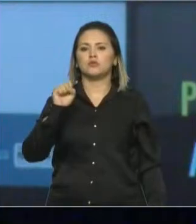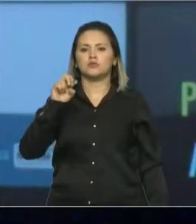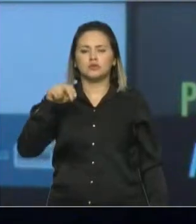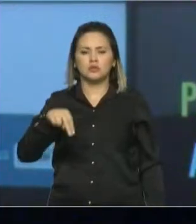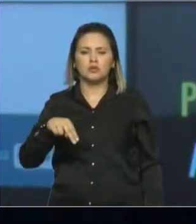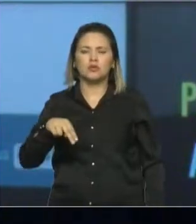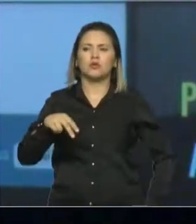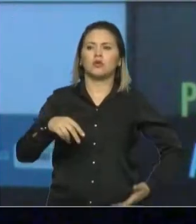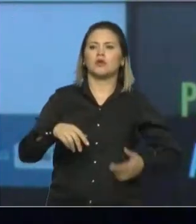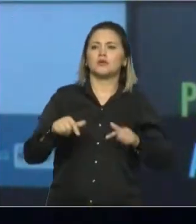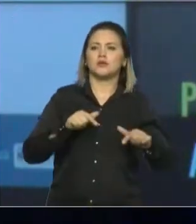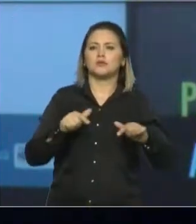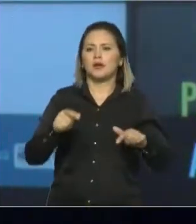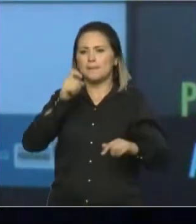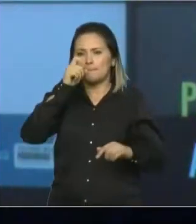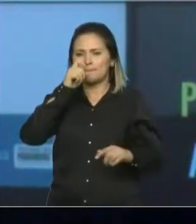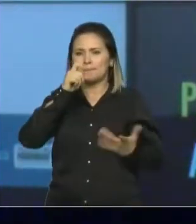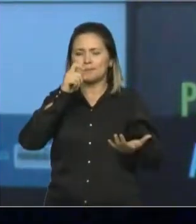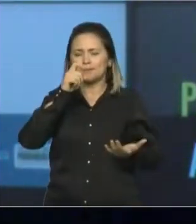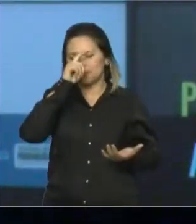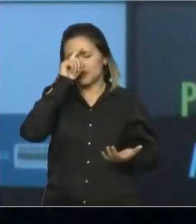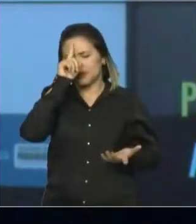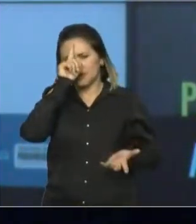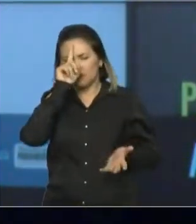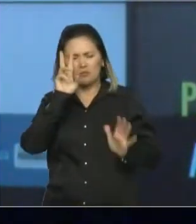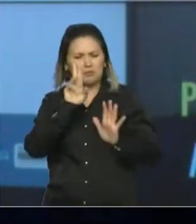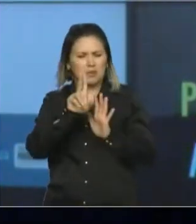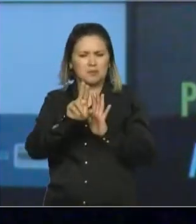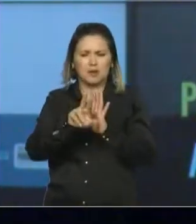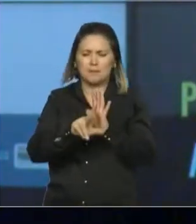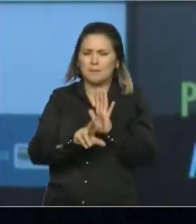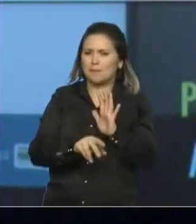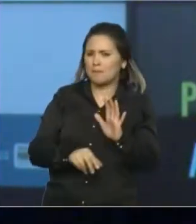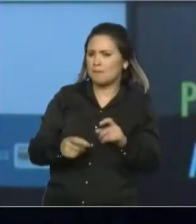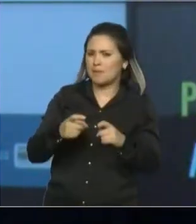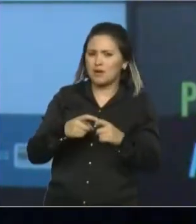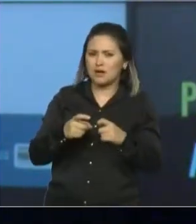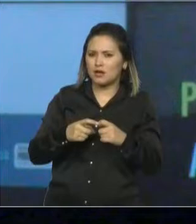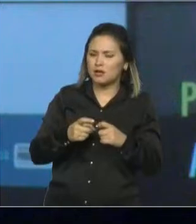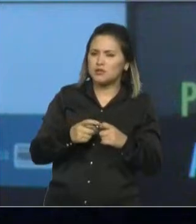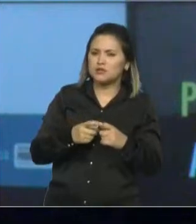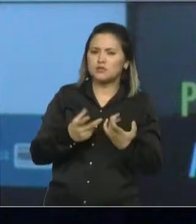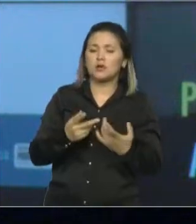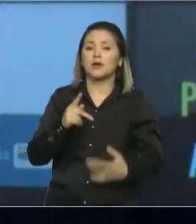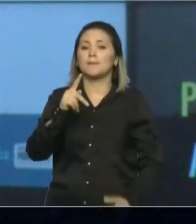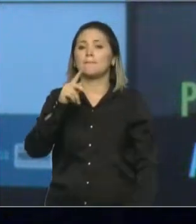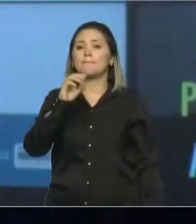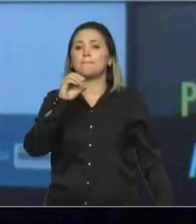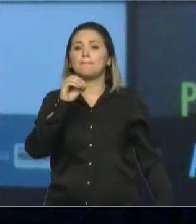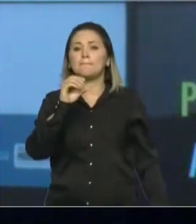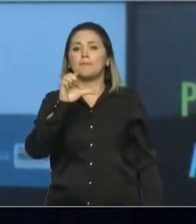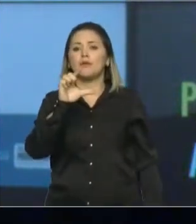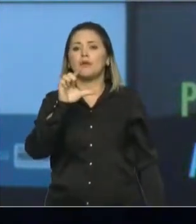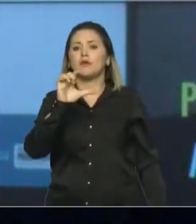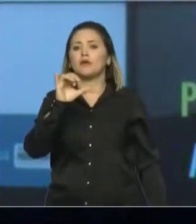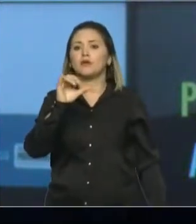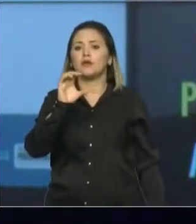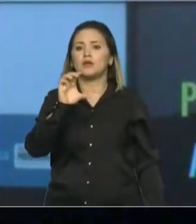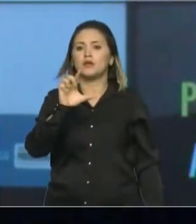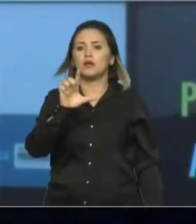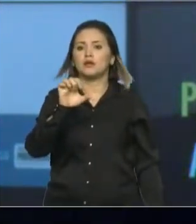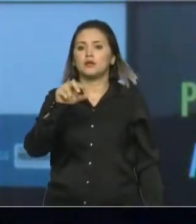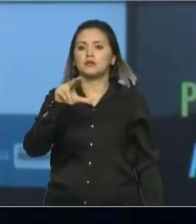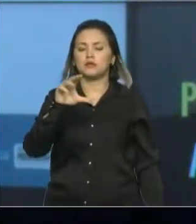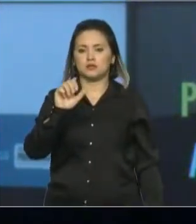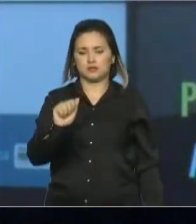eles ganharam um centro de especialidades odontológicas e uma policlínica. A gente tem em todas as regiões de saúde do